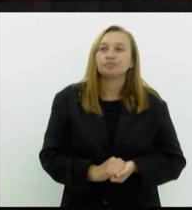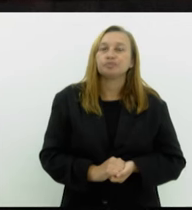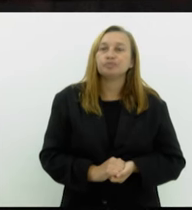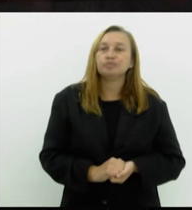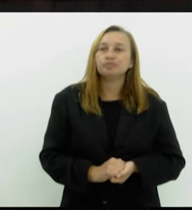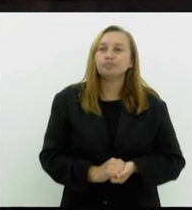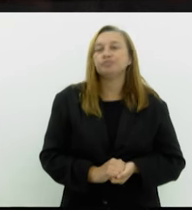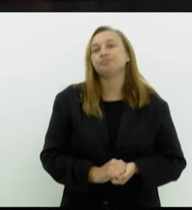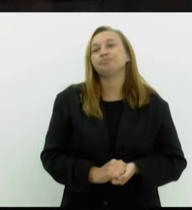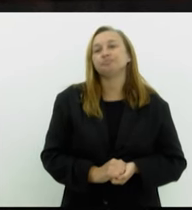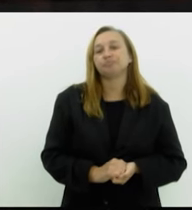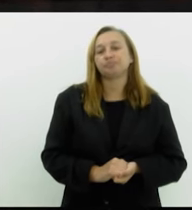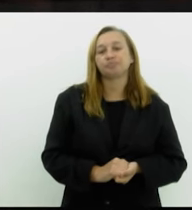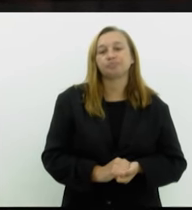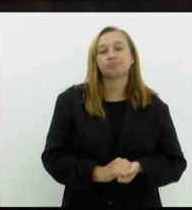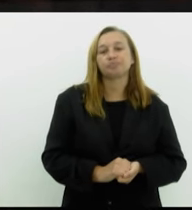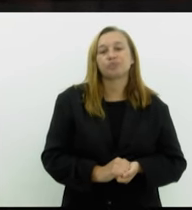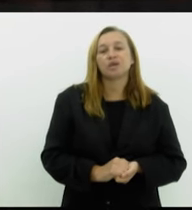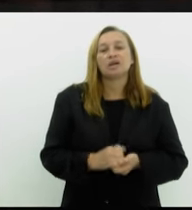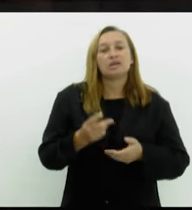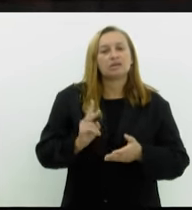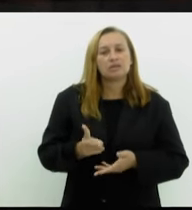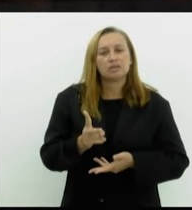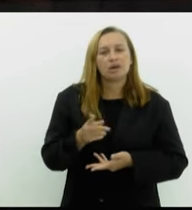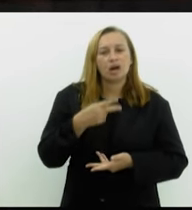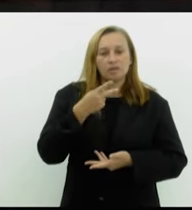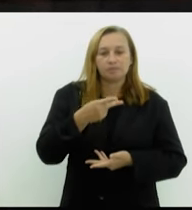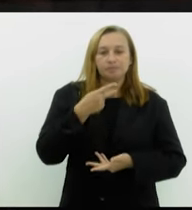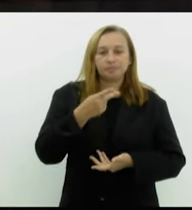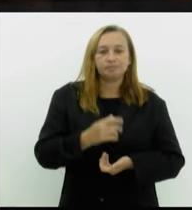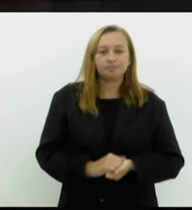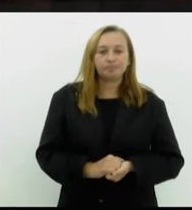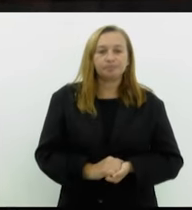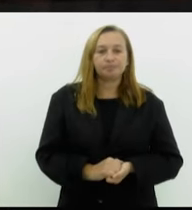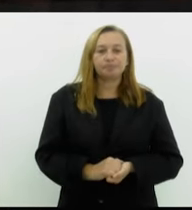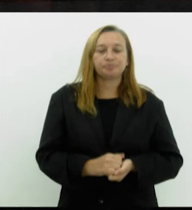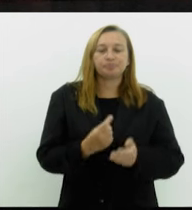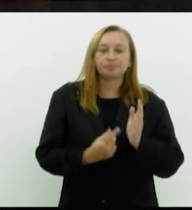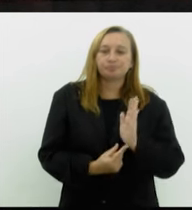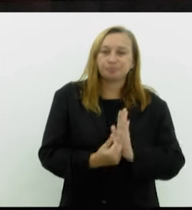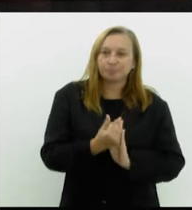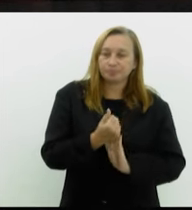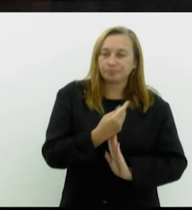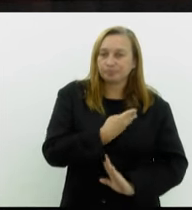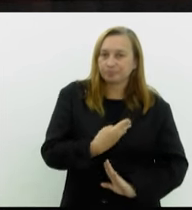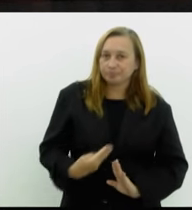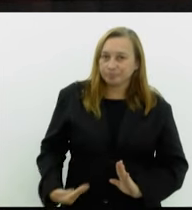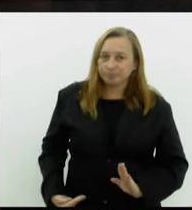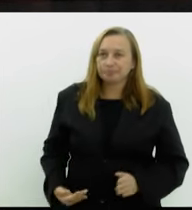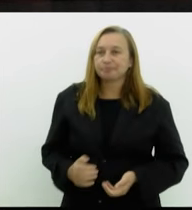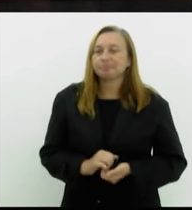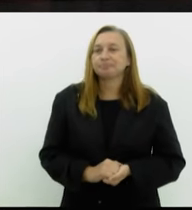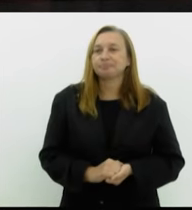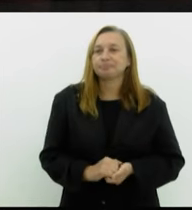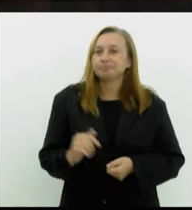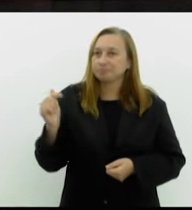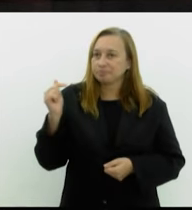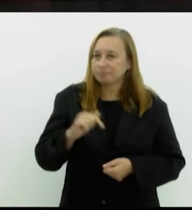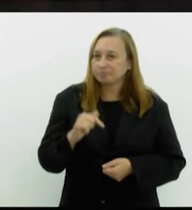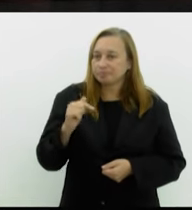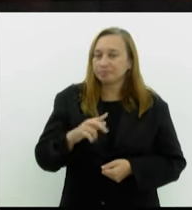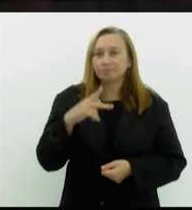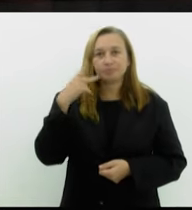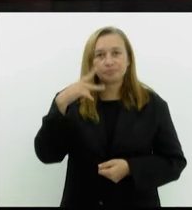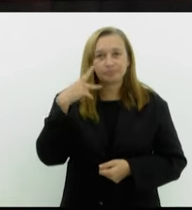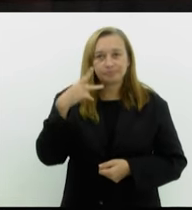mesma. Costumo dizer que o orçamento público aqui no